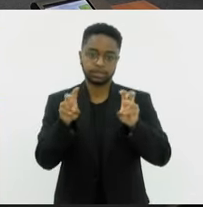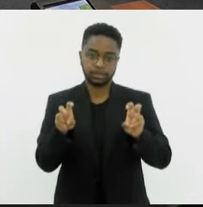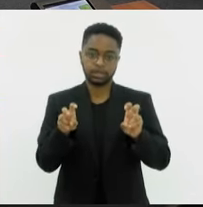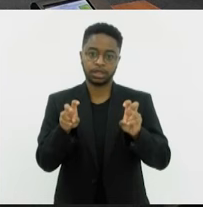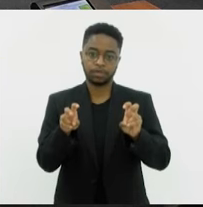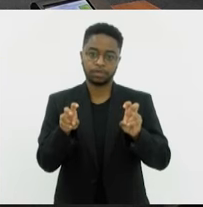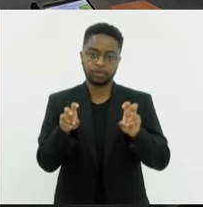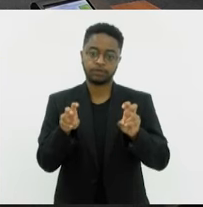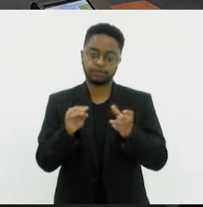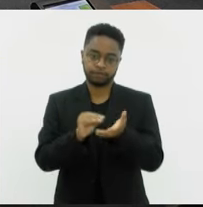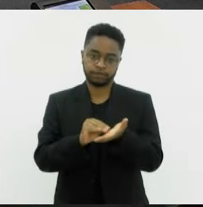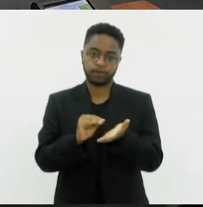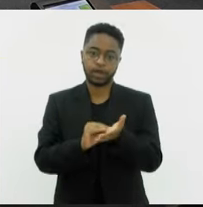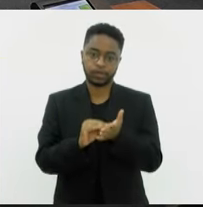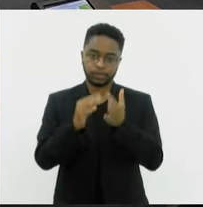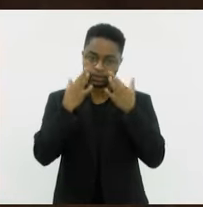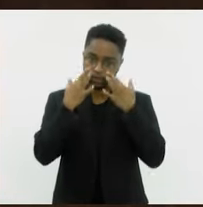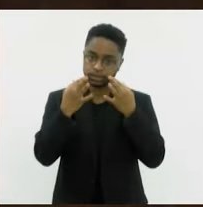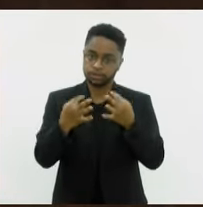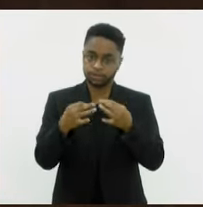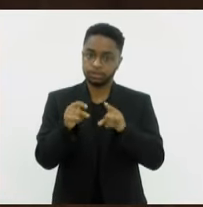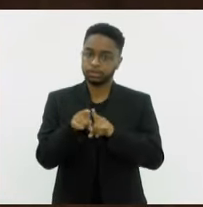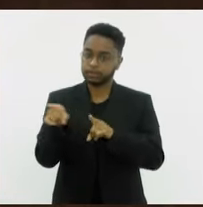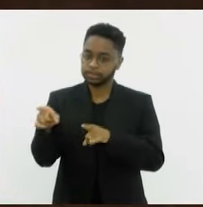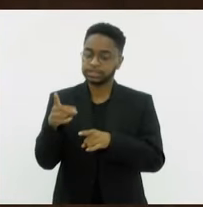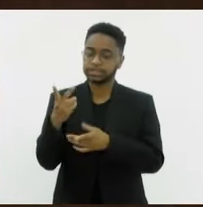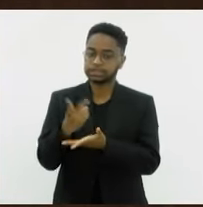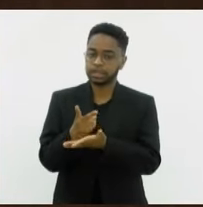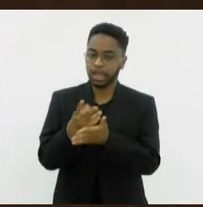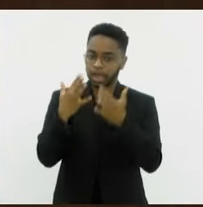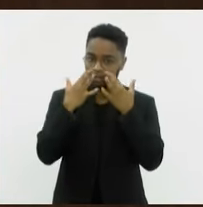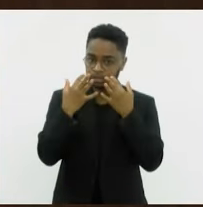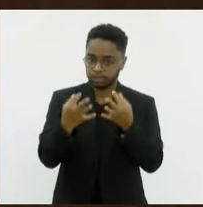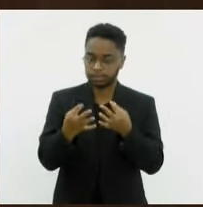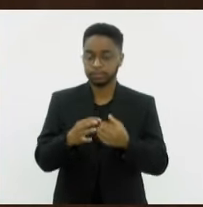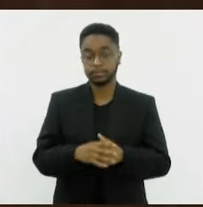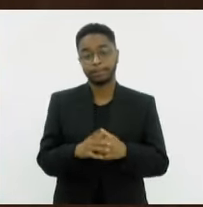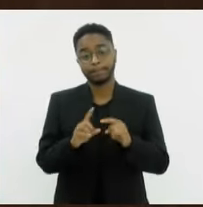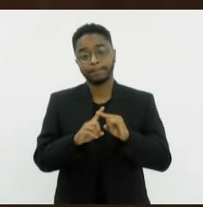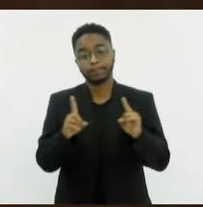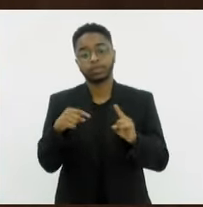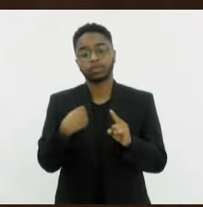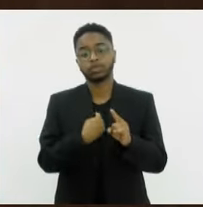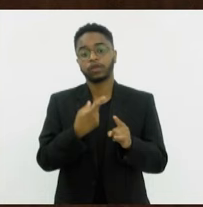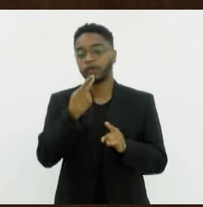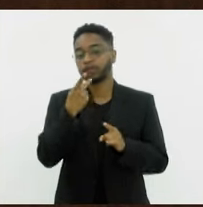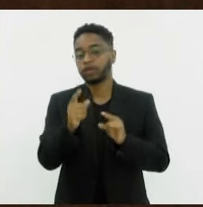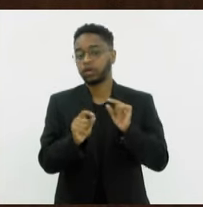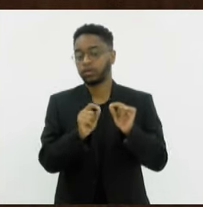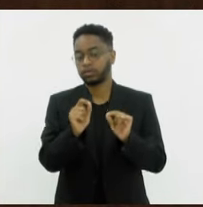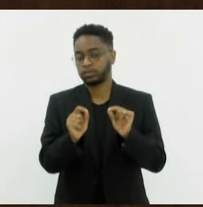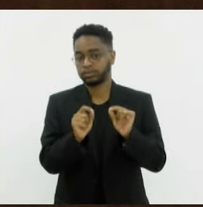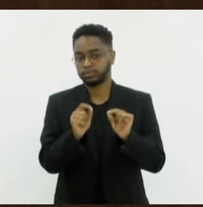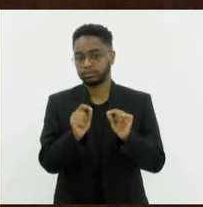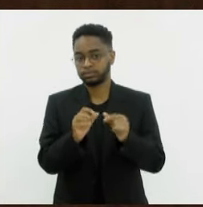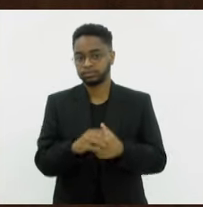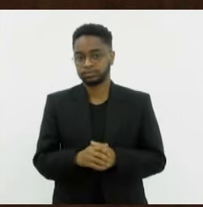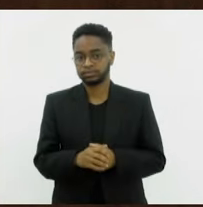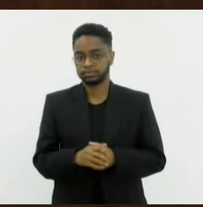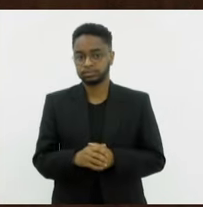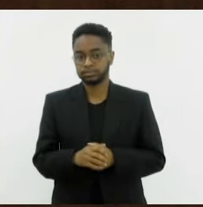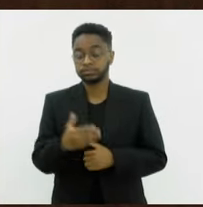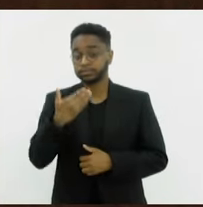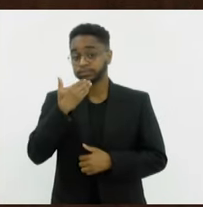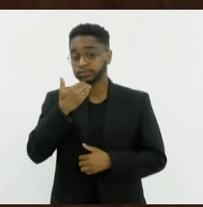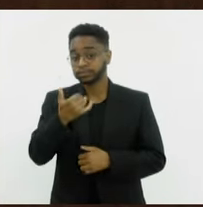que bem carece, né, o mandato do senhor. E o que a gente vem falando é o seguinte: a melhor forma